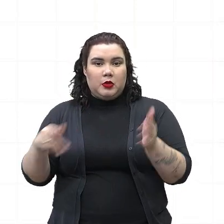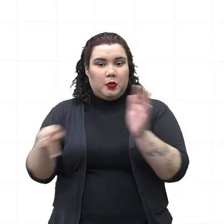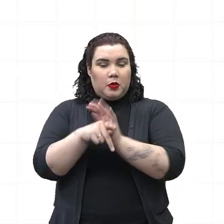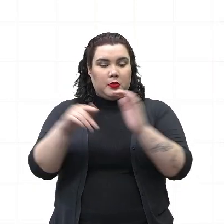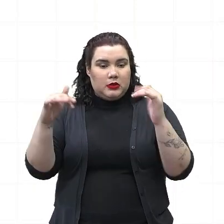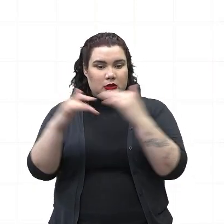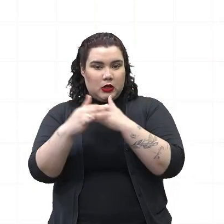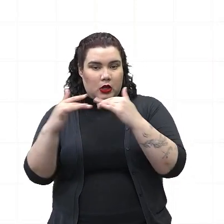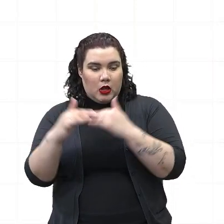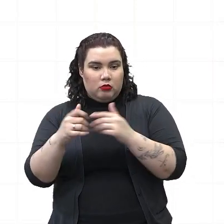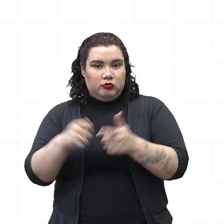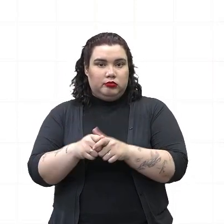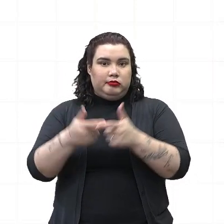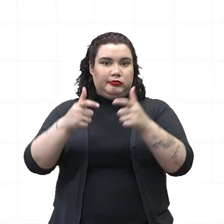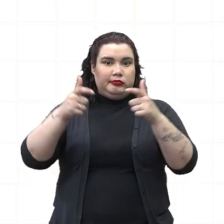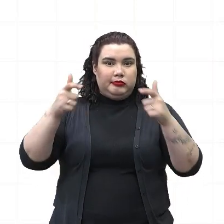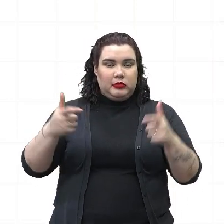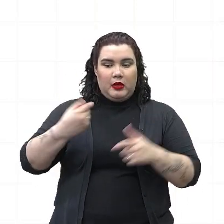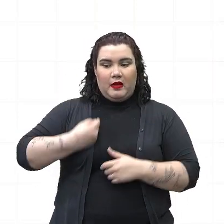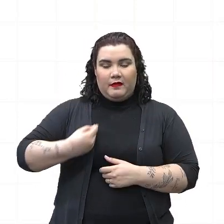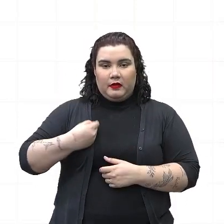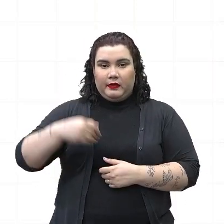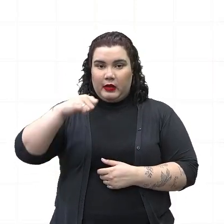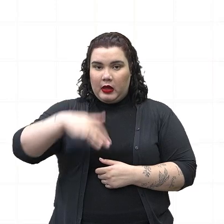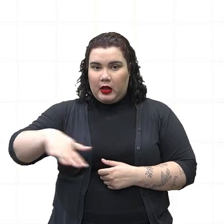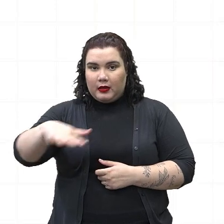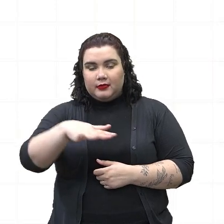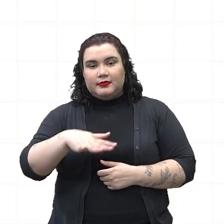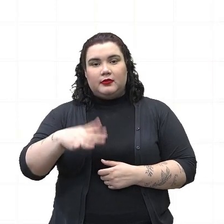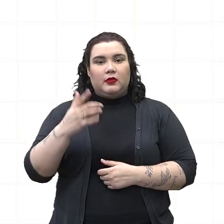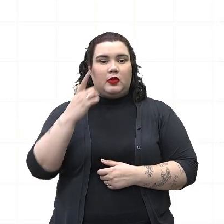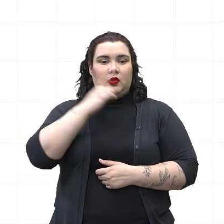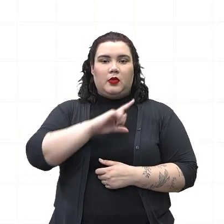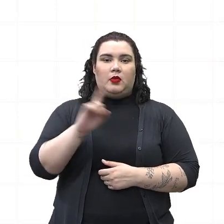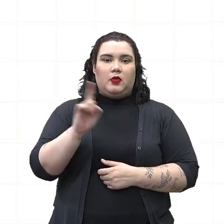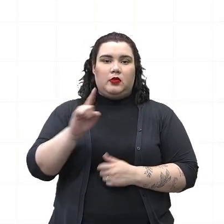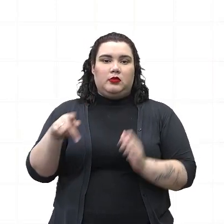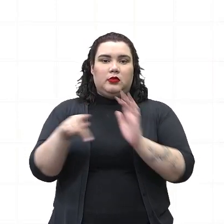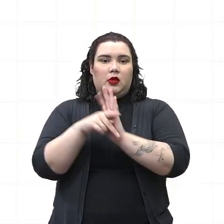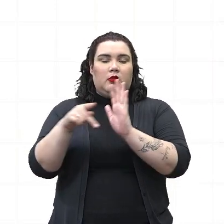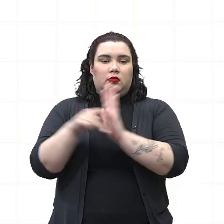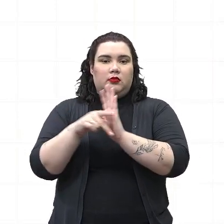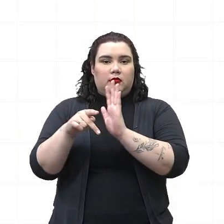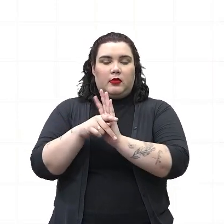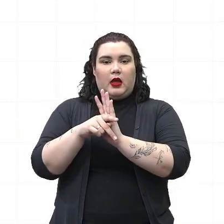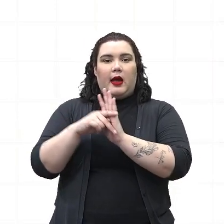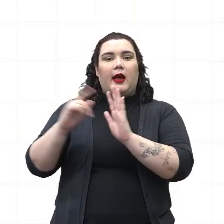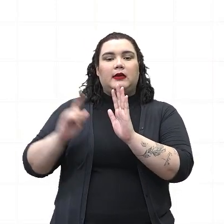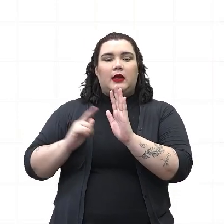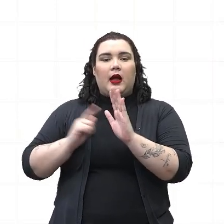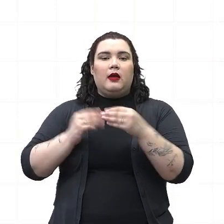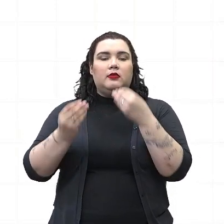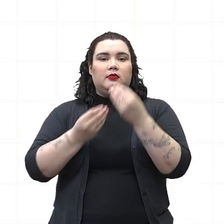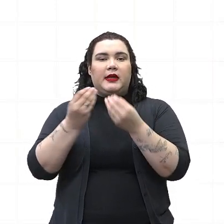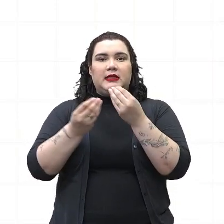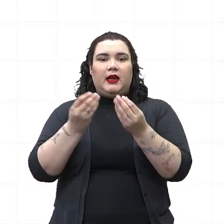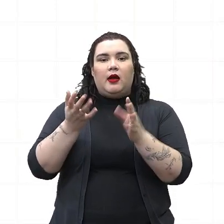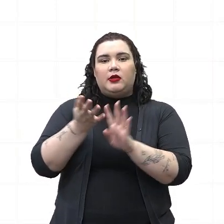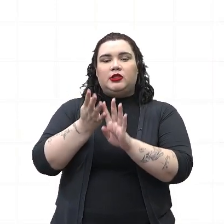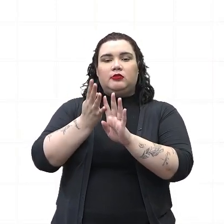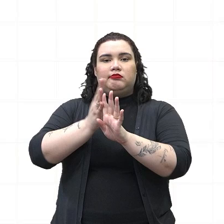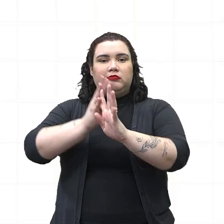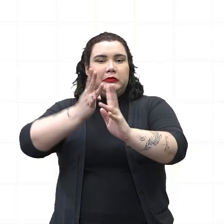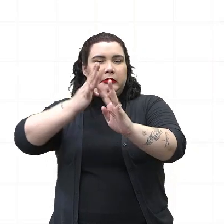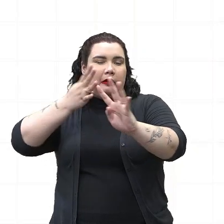cidade, tentando viver naquela cidade, não vai ter como atender todo mundo. E aí a gente vê ali filas como essa aí, né, de